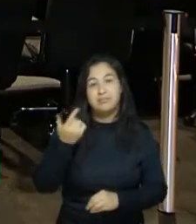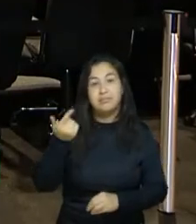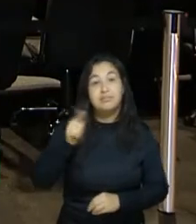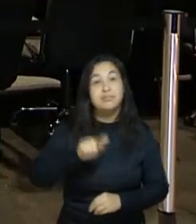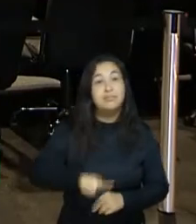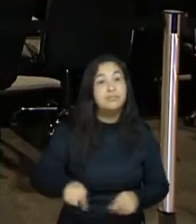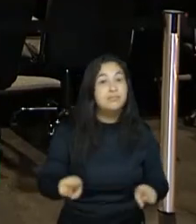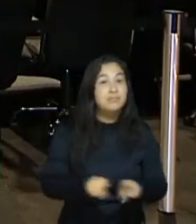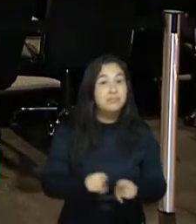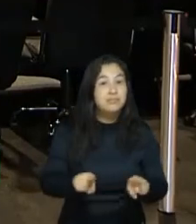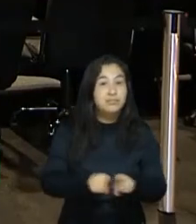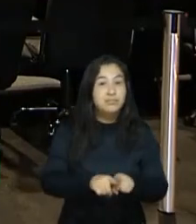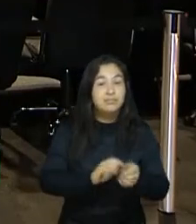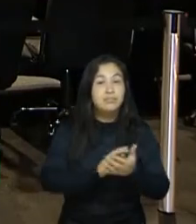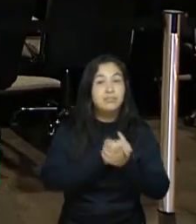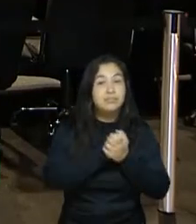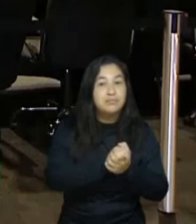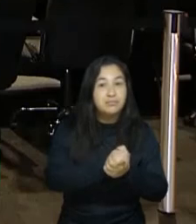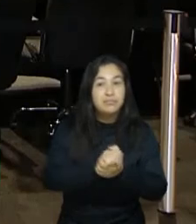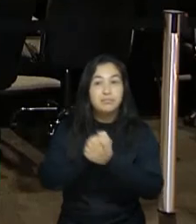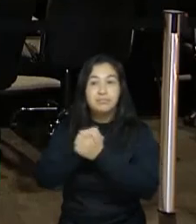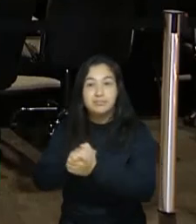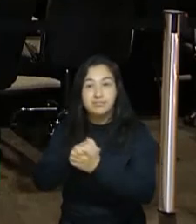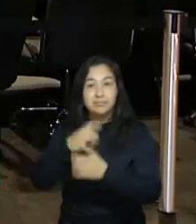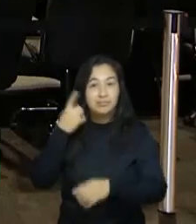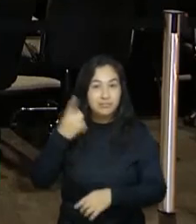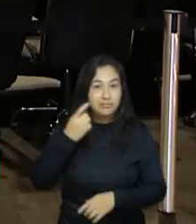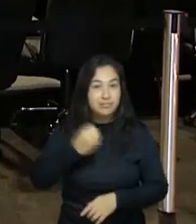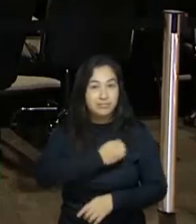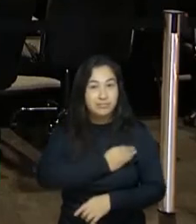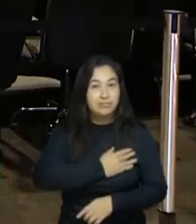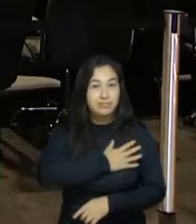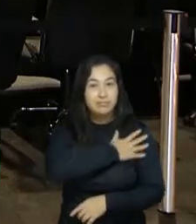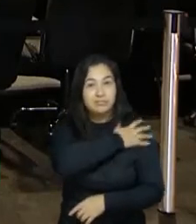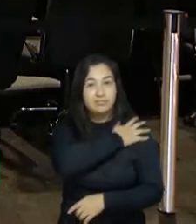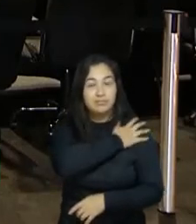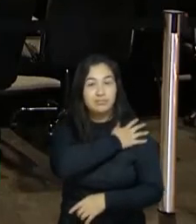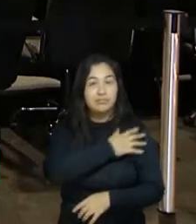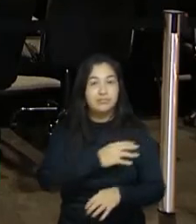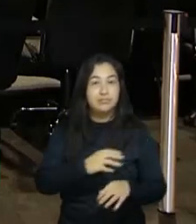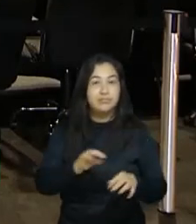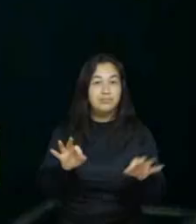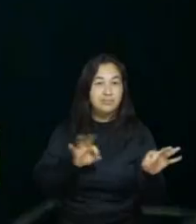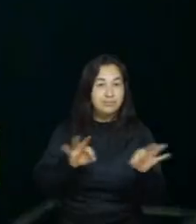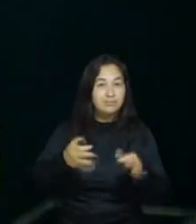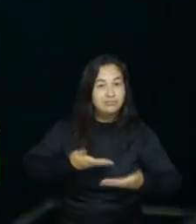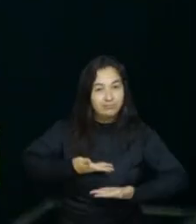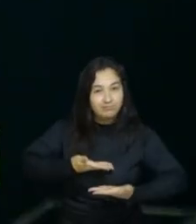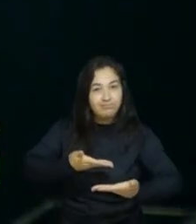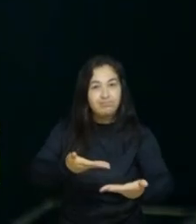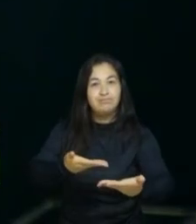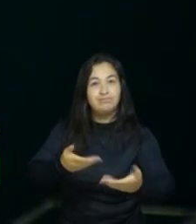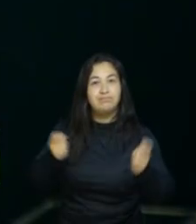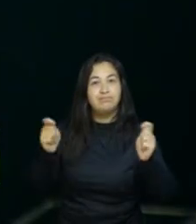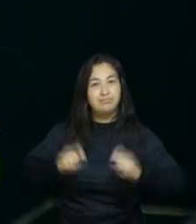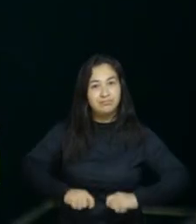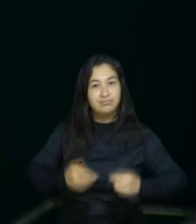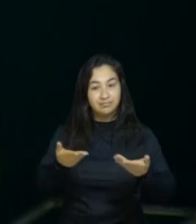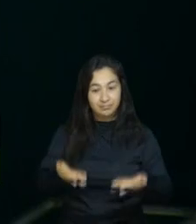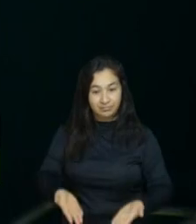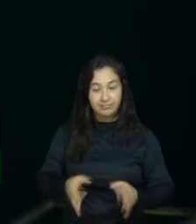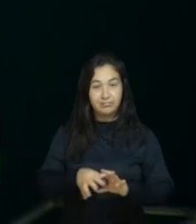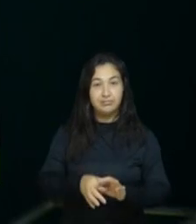mais especial o deputado Napoleão Bernardes, que fez o convite para a gente poder ter esse espaço aqui